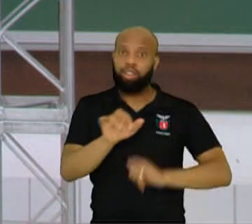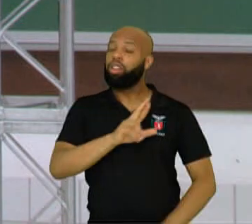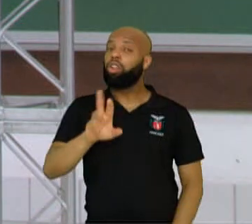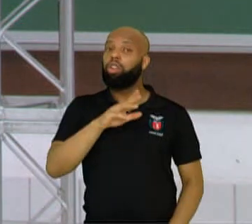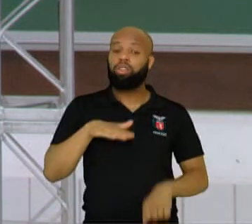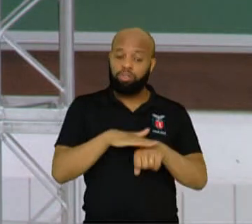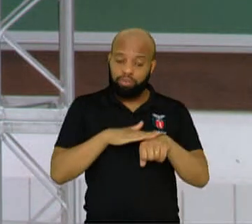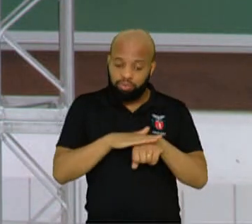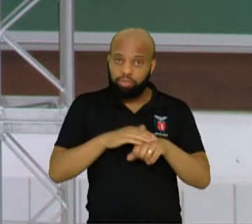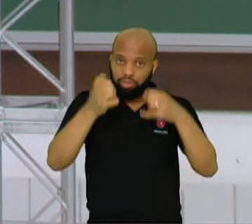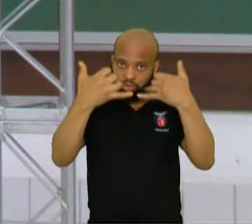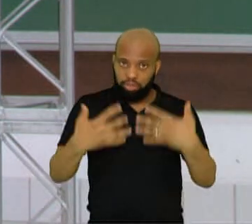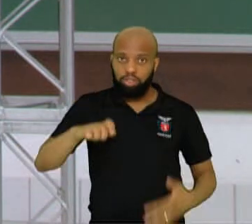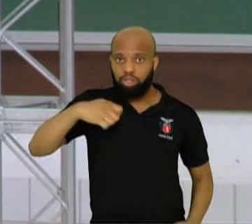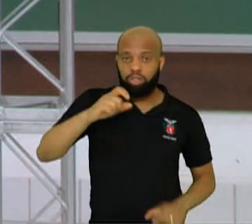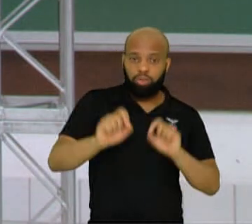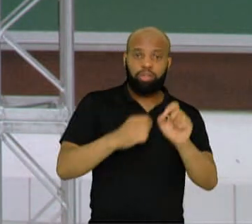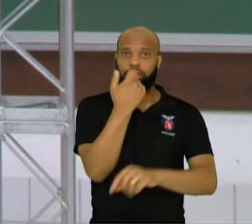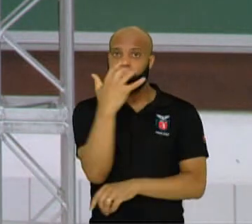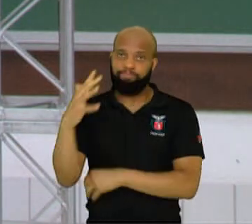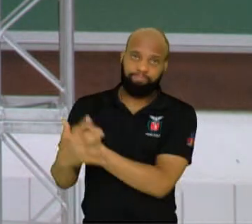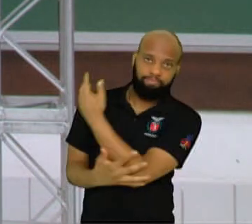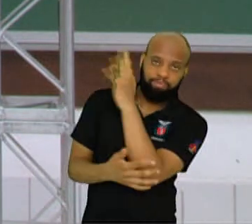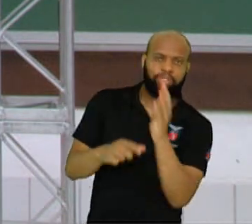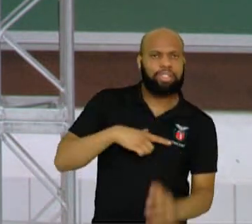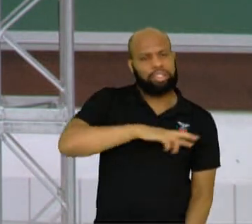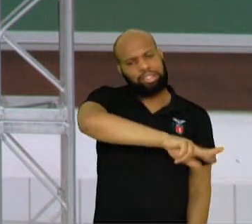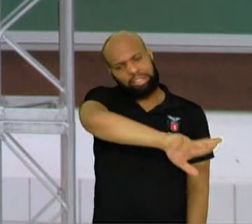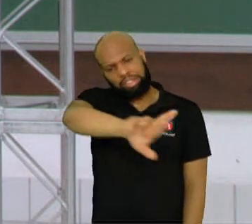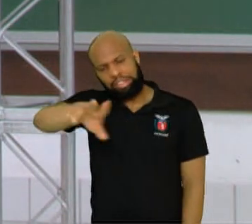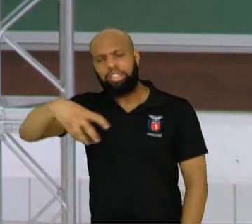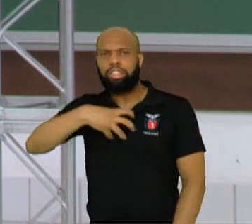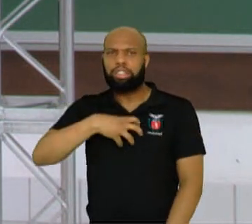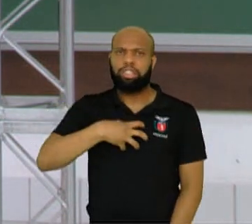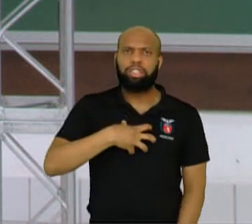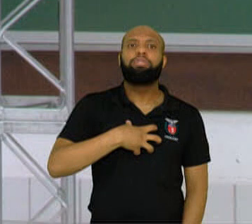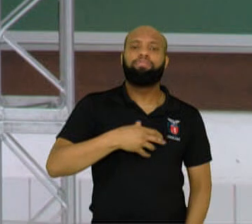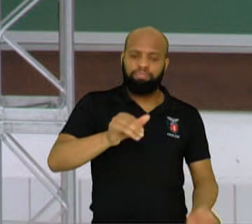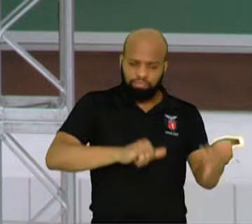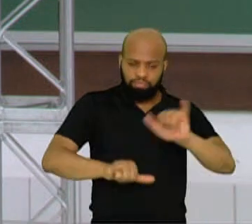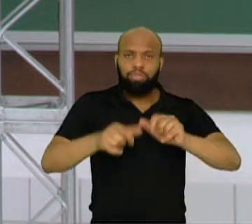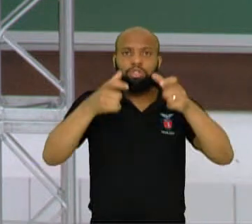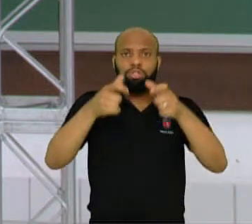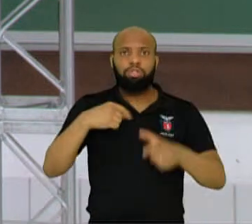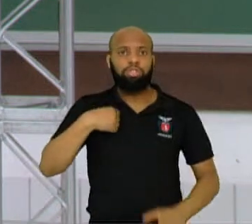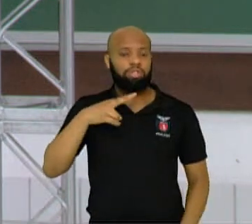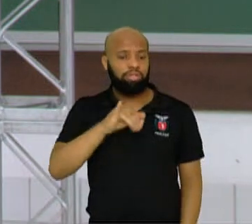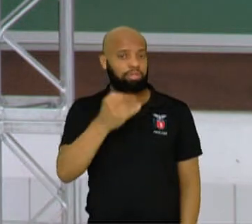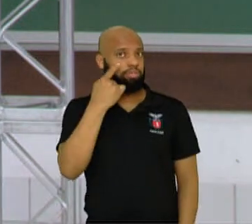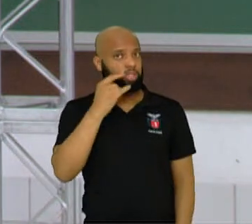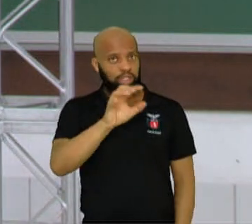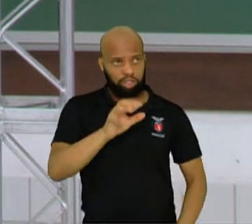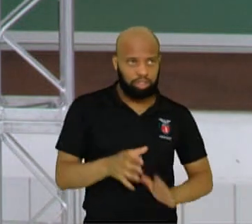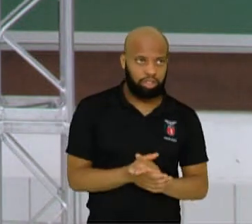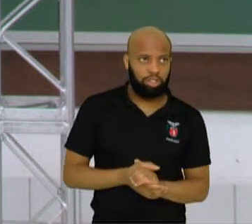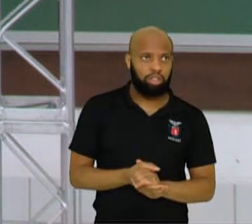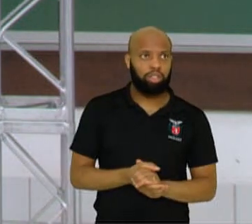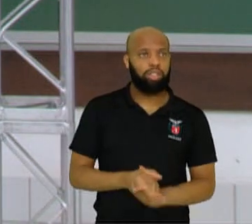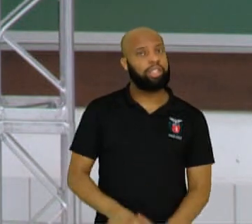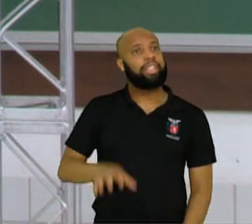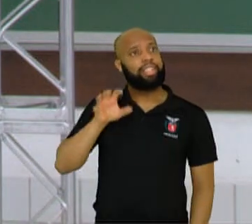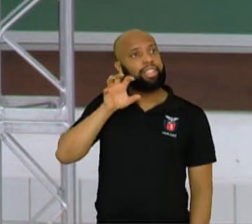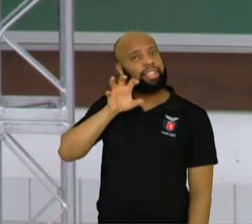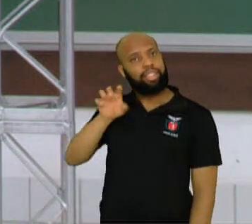químicos, que na natureza existem diferentes elementos. E aonde que eu vou consultar esses elementos?